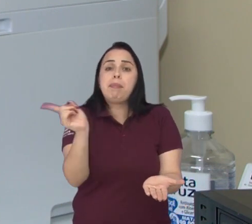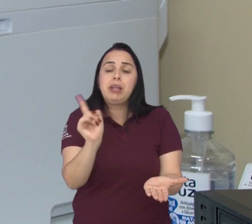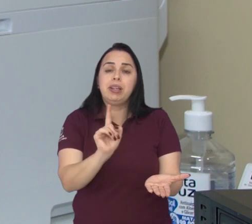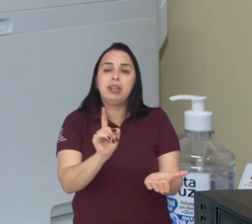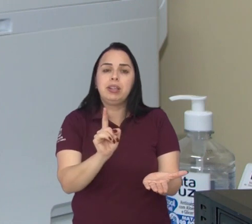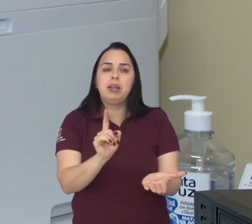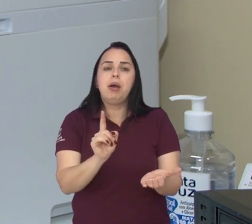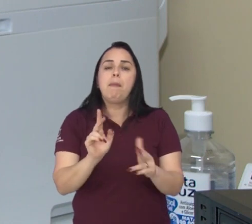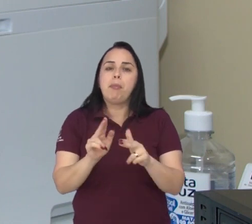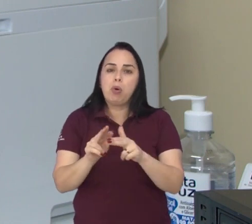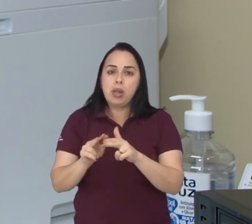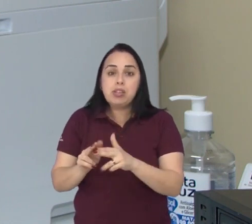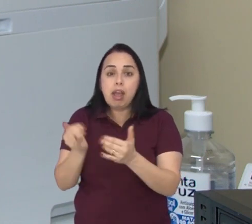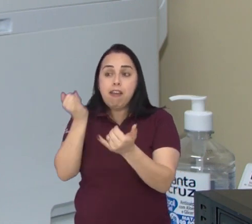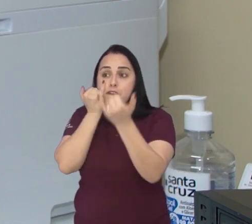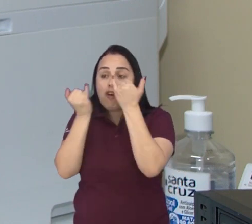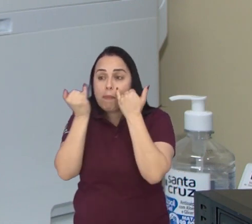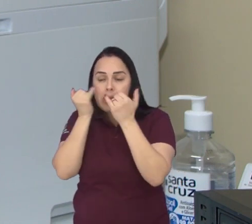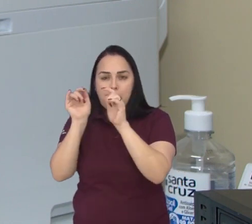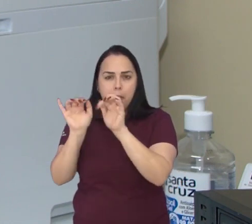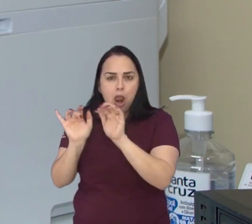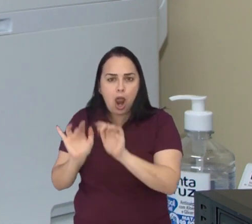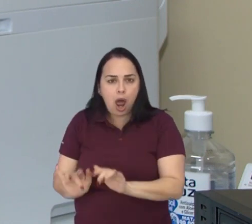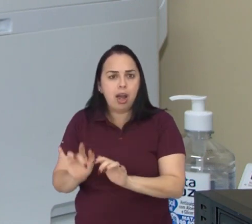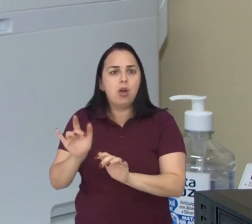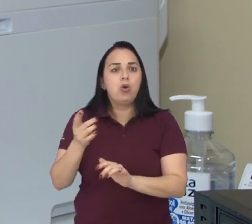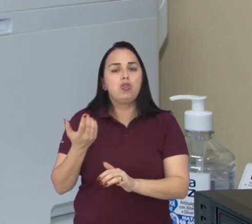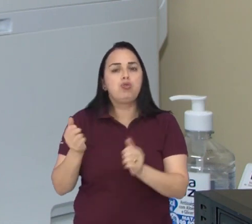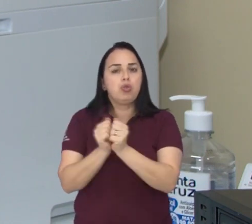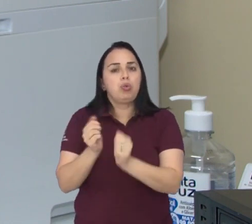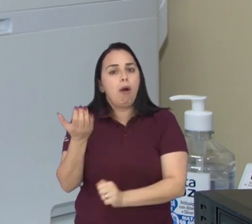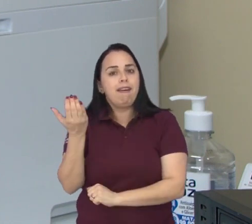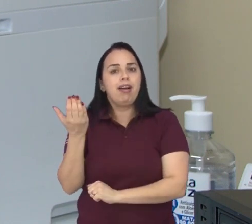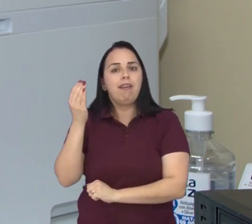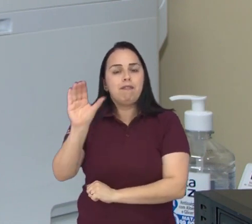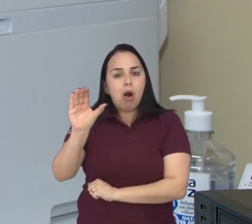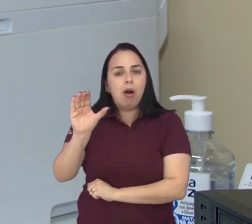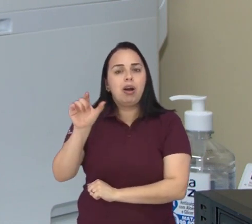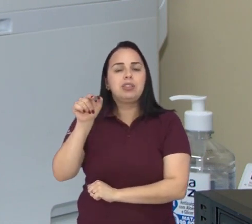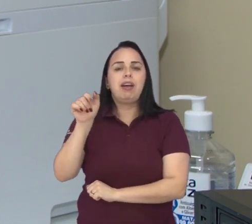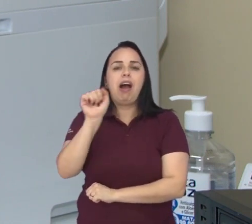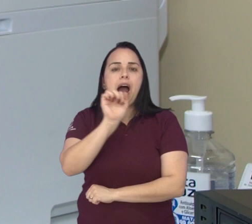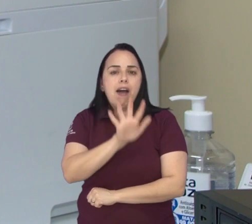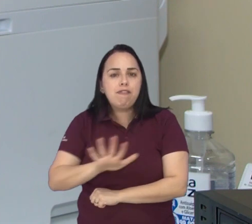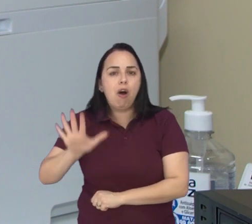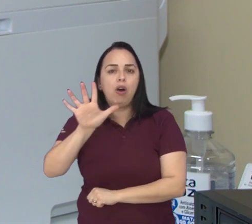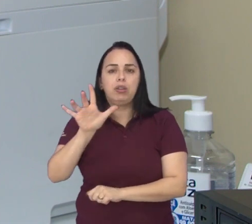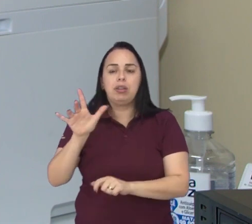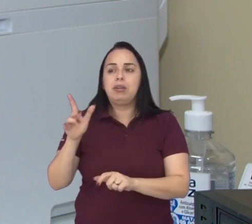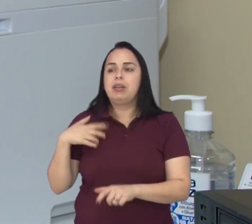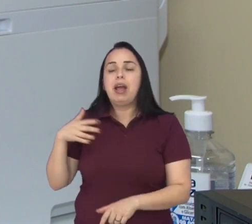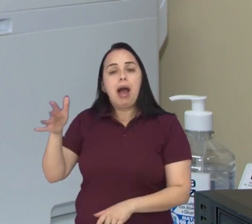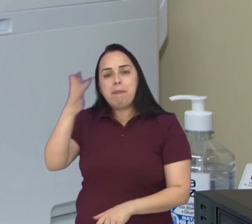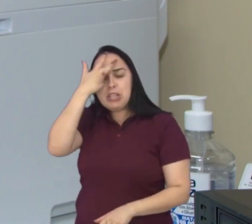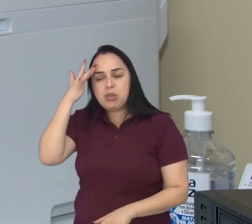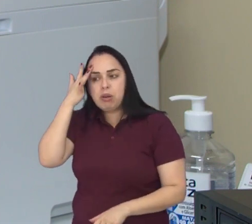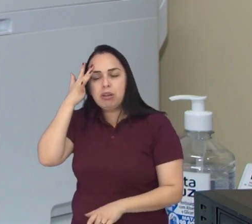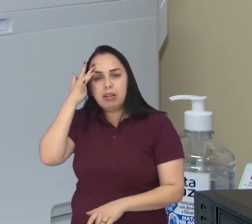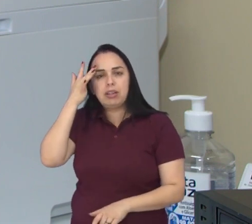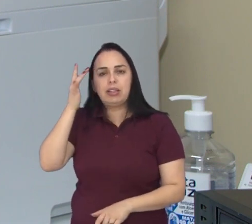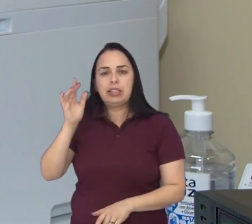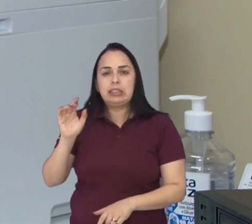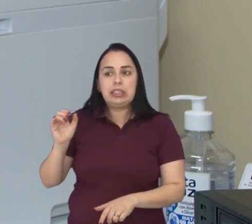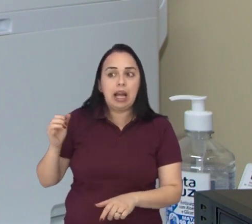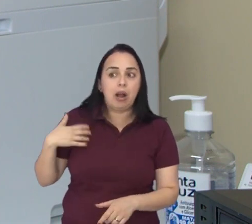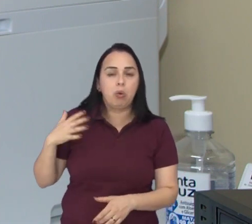né? Então, esse banco de dados com a foto do paciente vai ser muito importante para quando, né, um parente ou um amigo